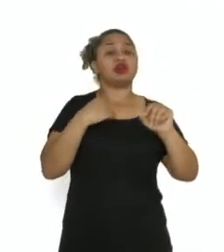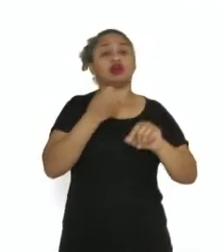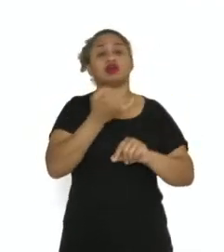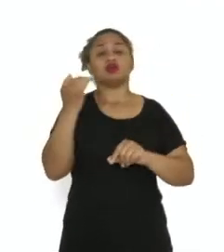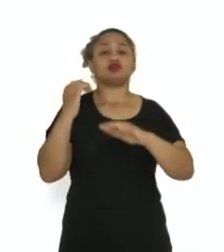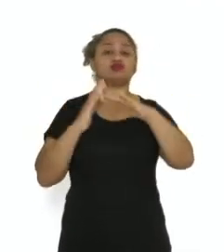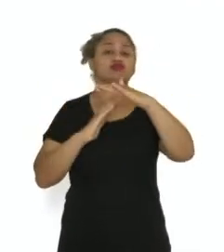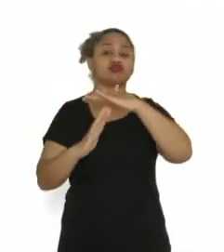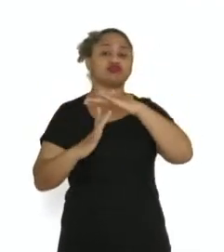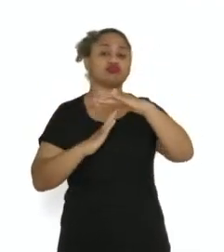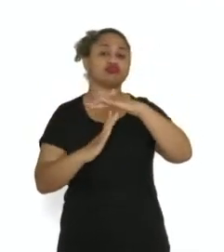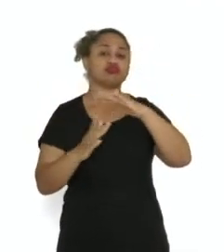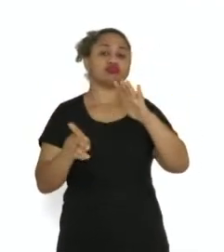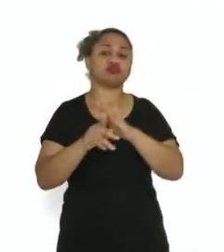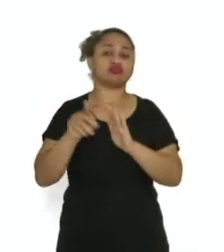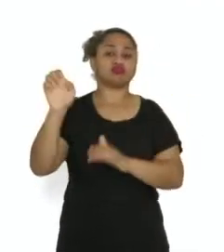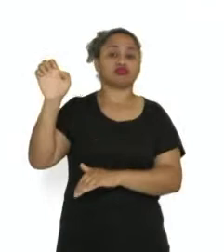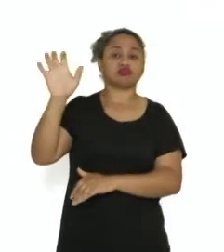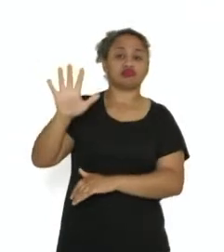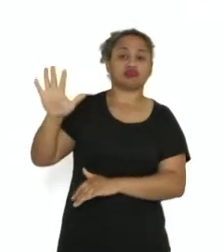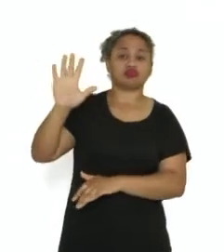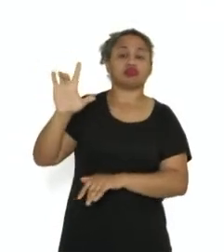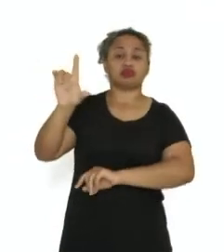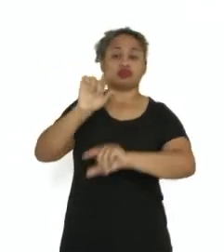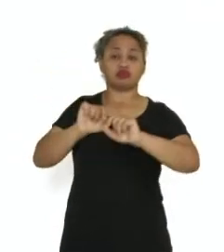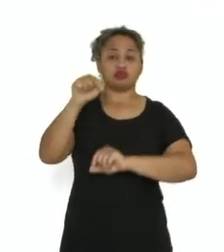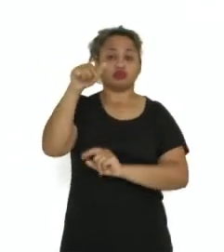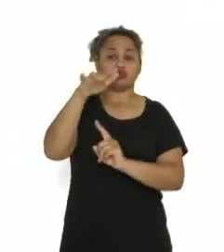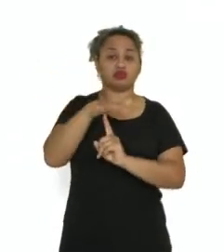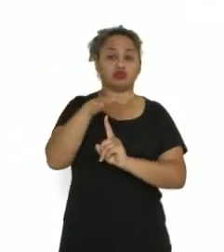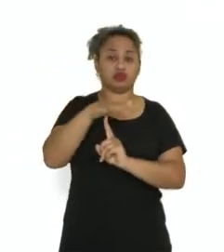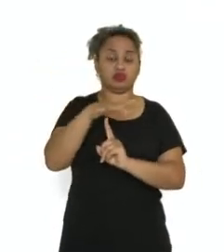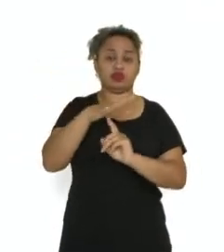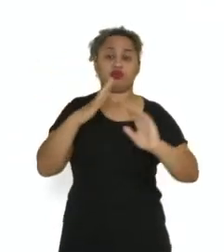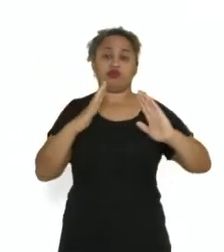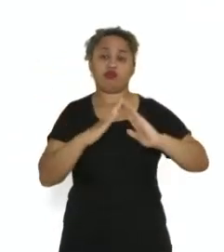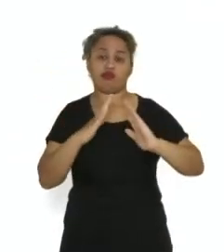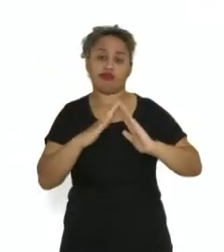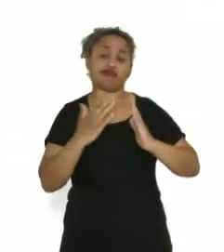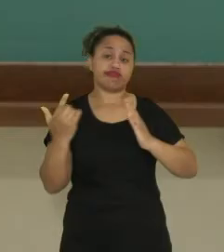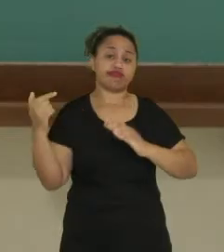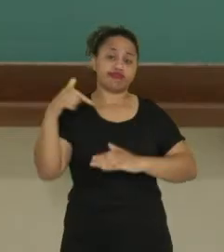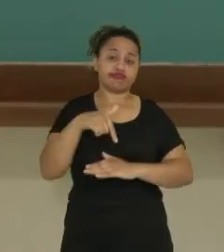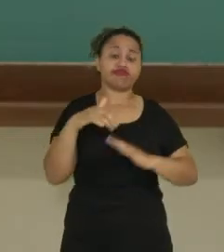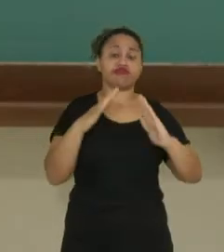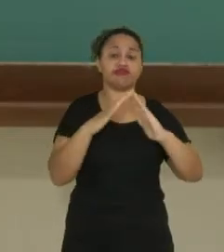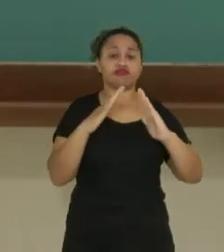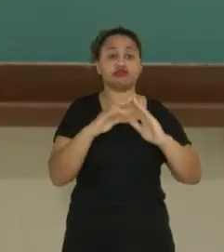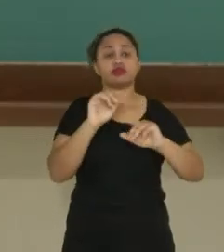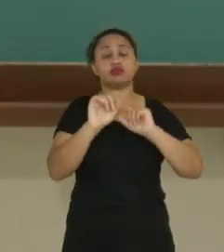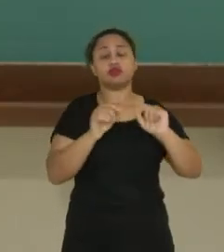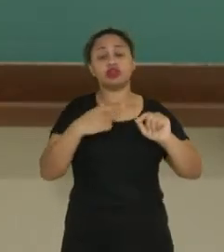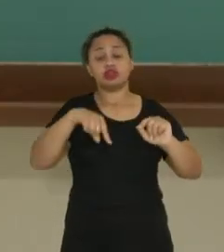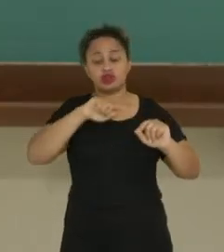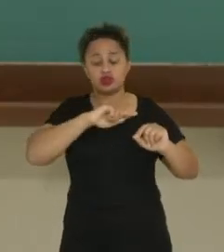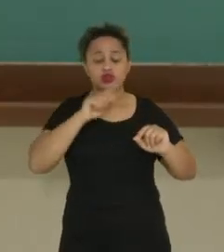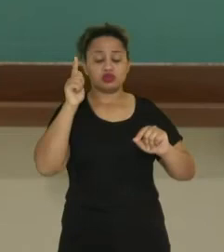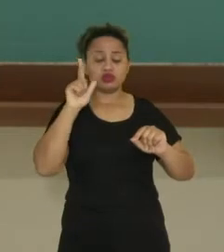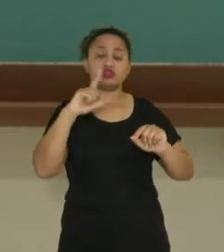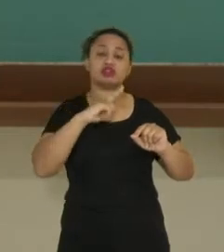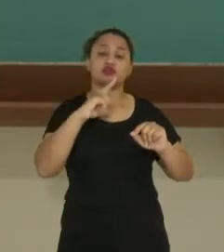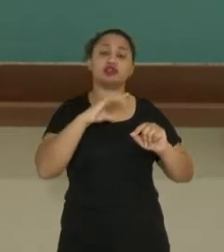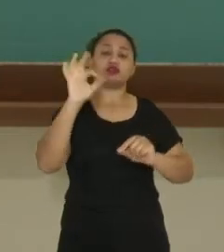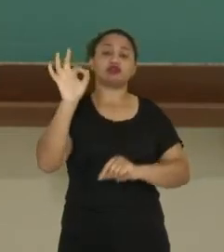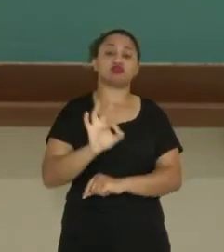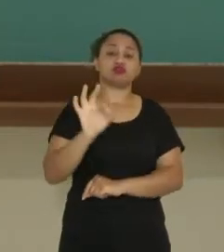de imigrantes europeus que escolheram o Paraná como seu lar e fazendo com que a gente tenha, né, um